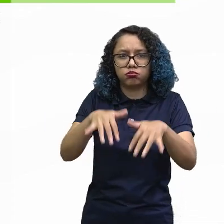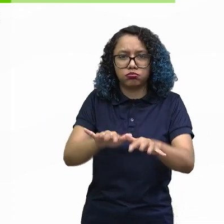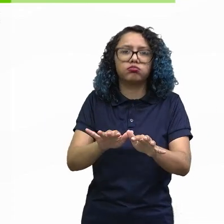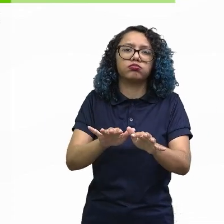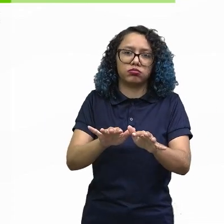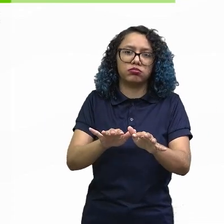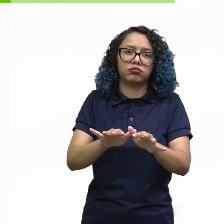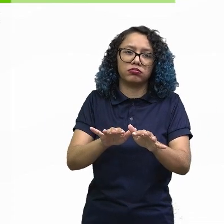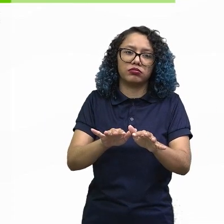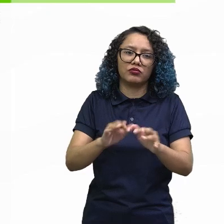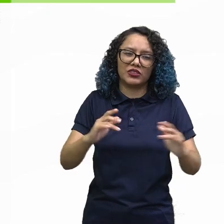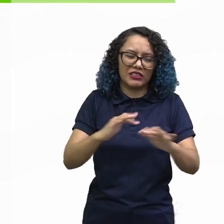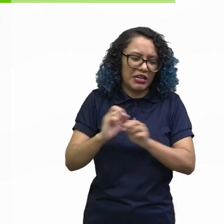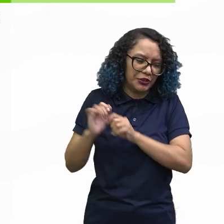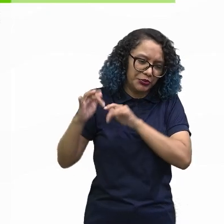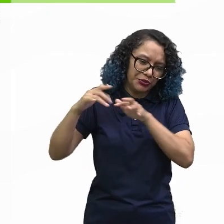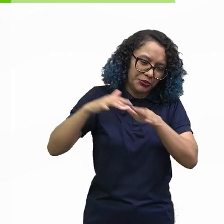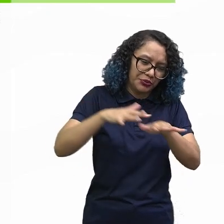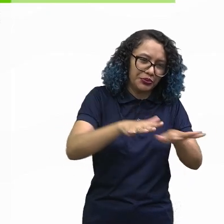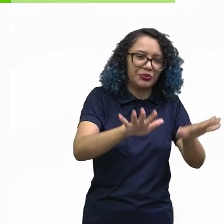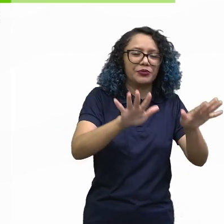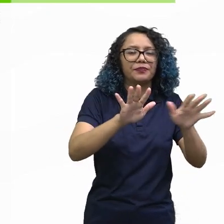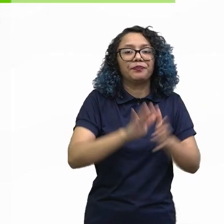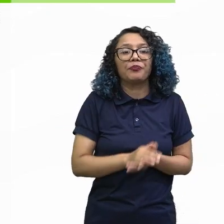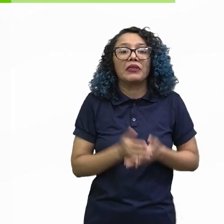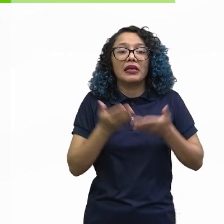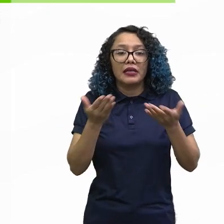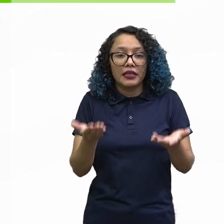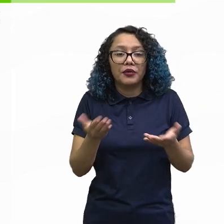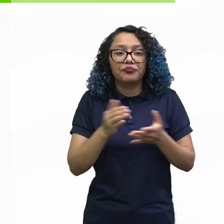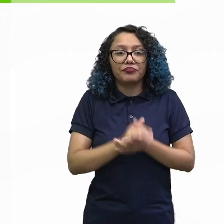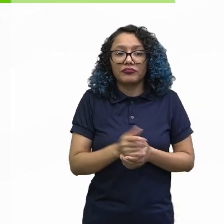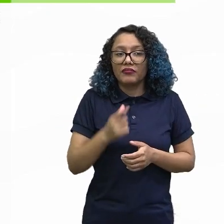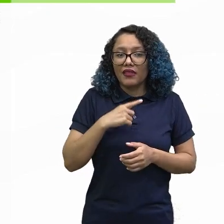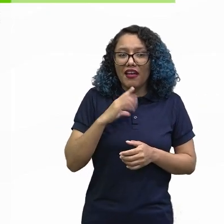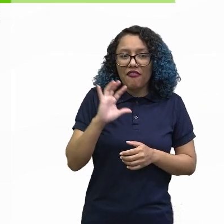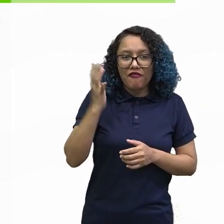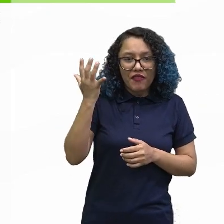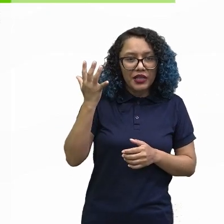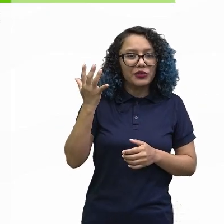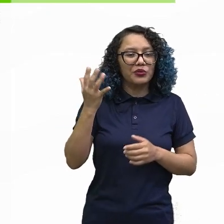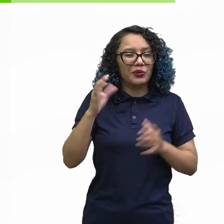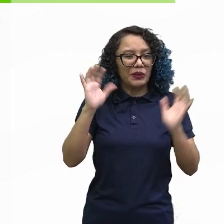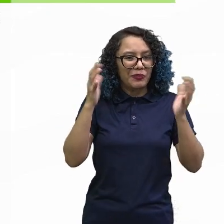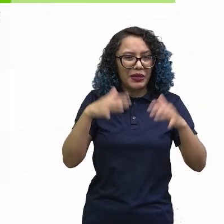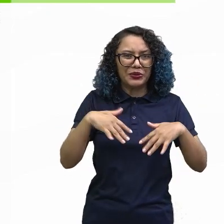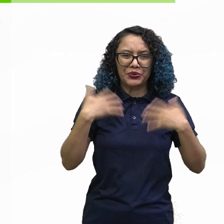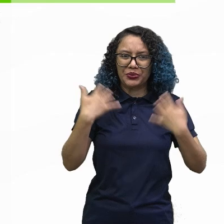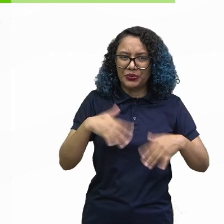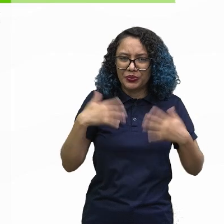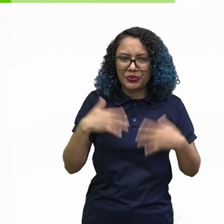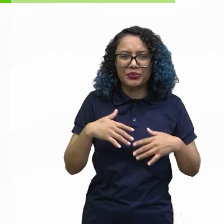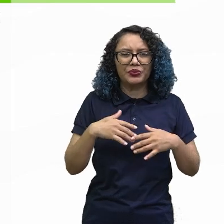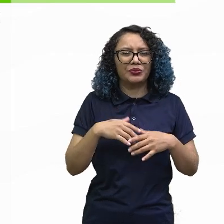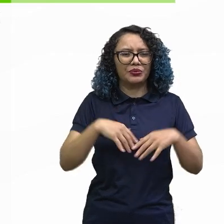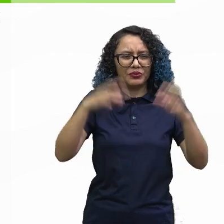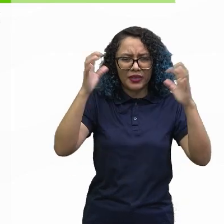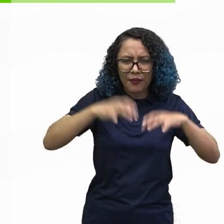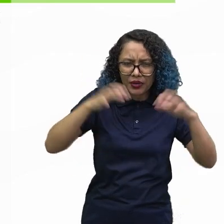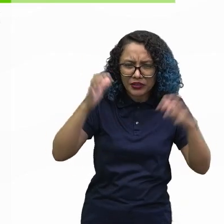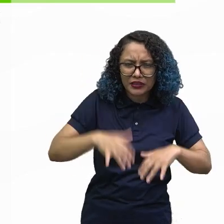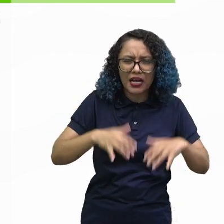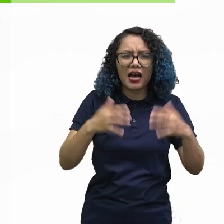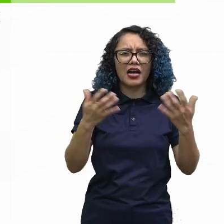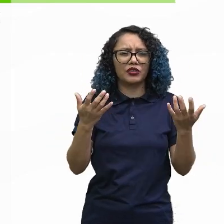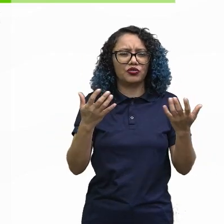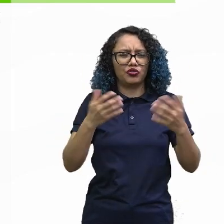cidades. A gente tem eventos climáticos extremos, como tempestades tropicais, inundações,